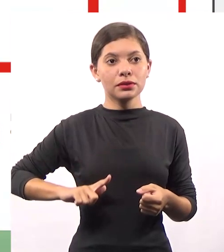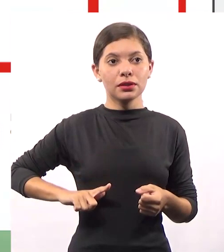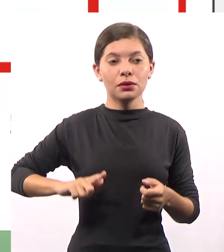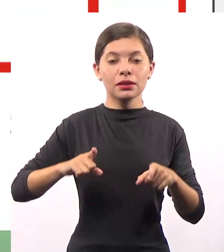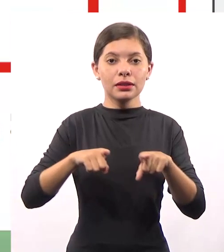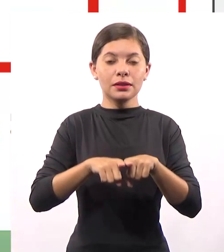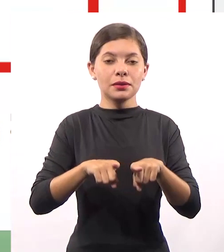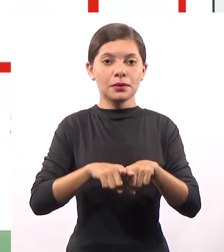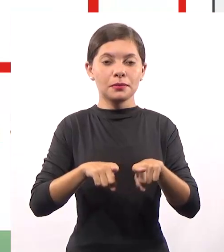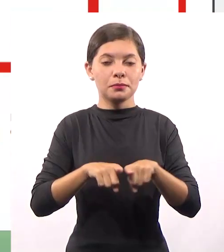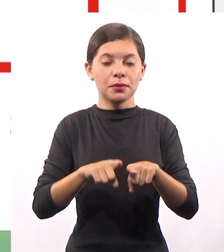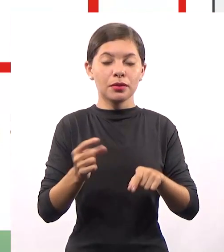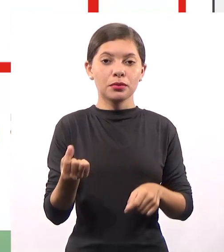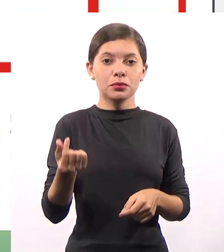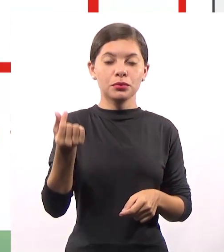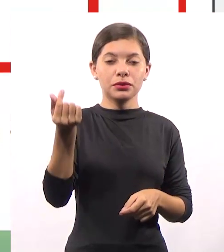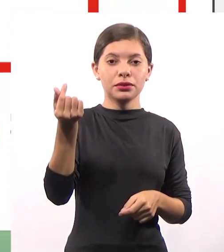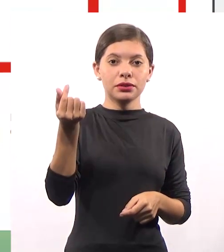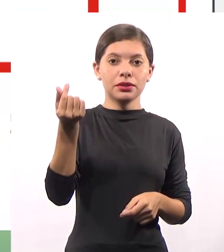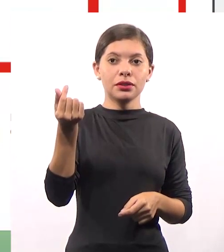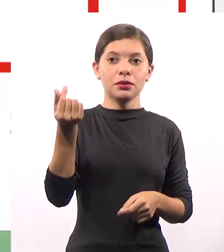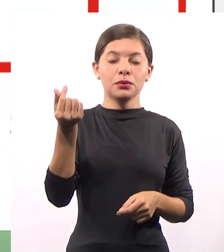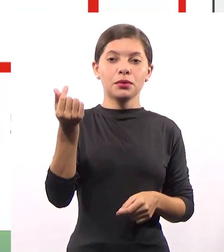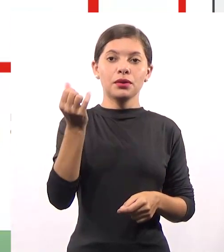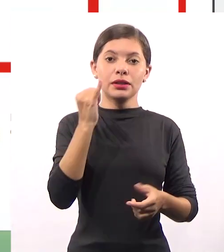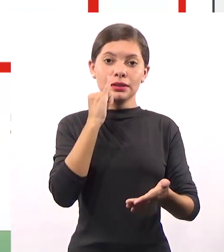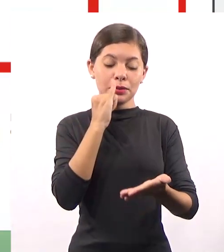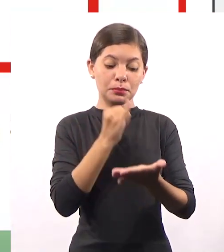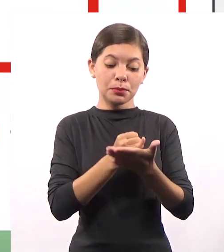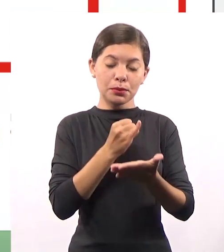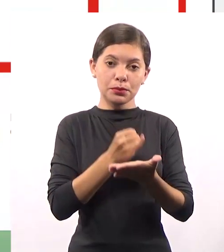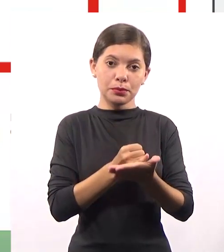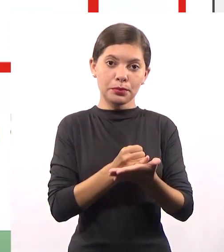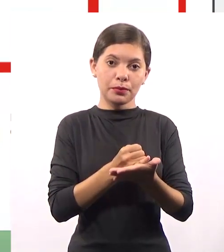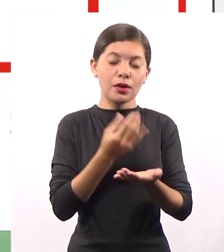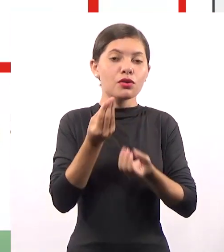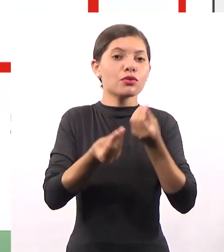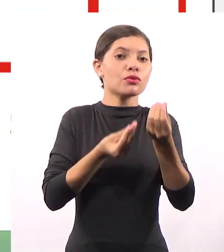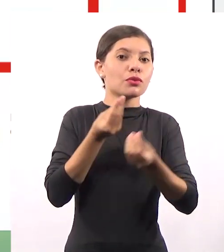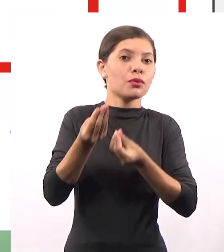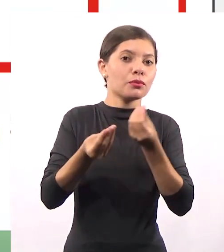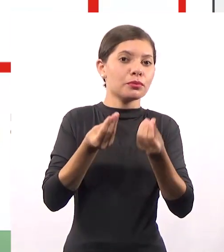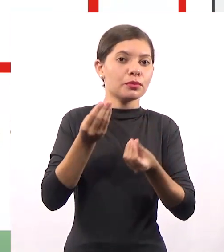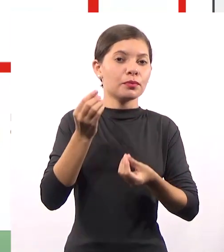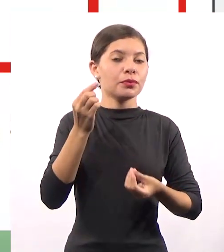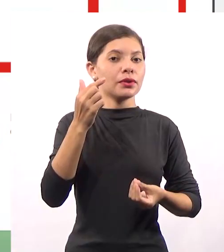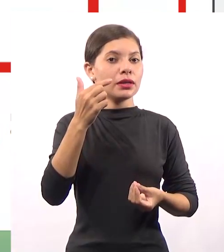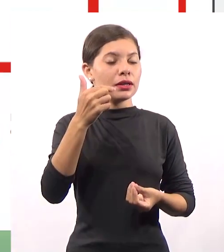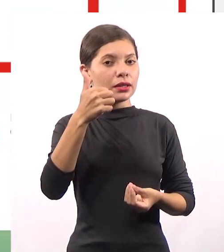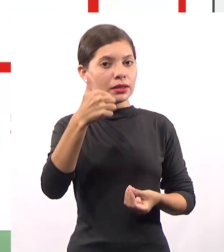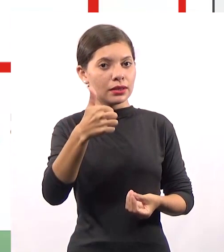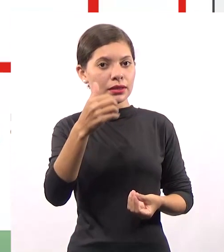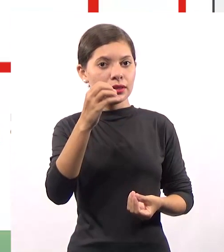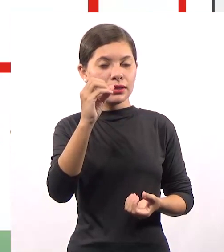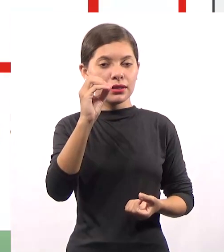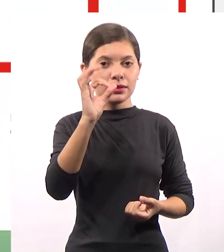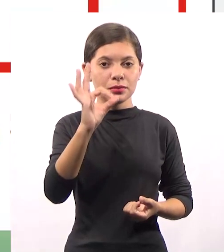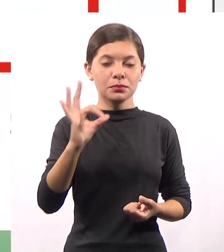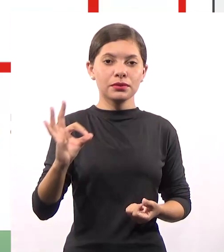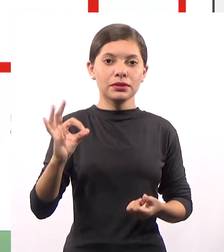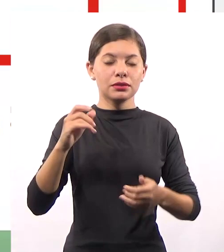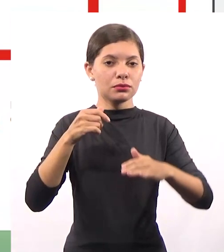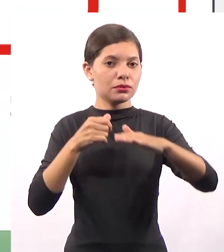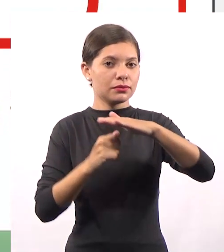Constituição e também com os recursos advindos de impostos. Então, como que acontece? No mínimo